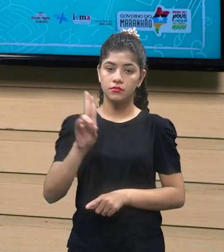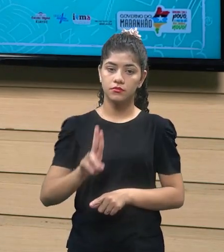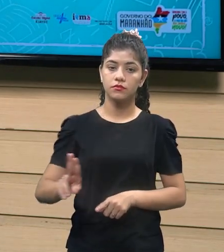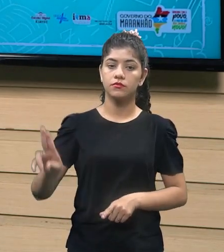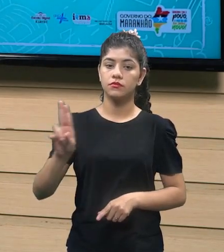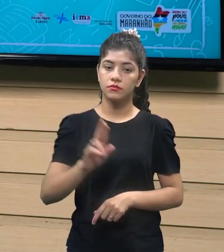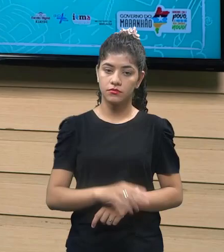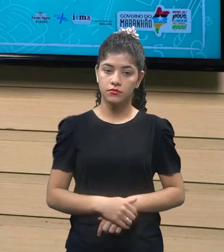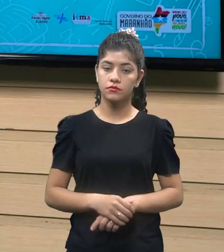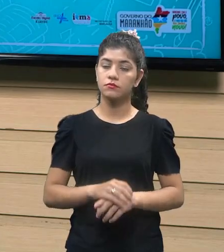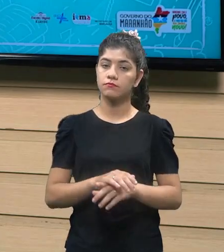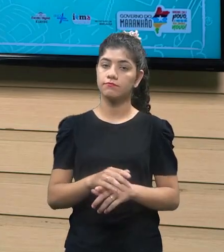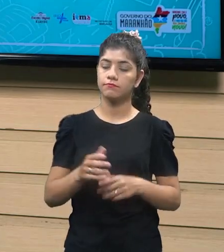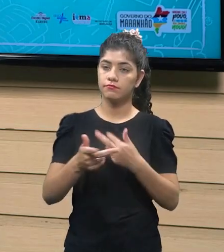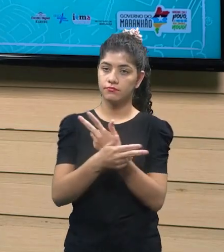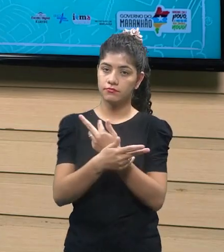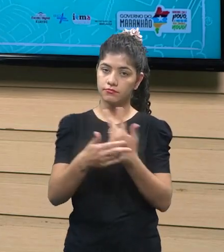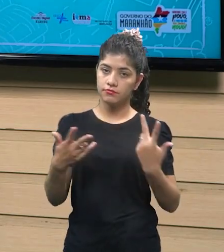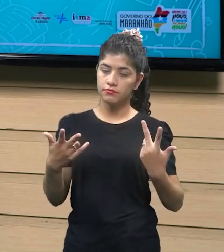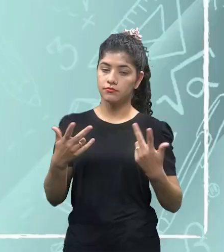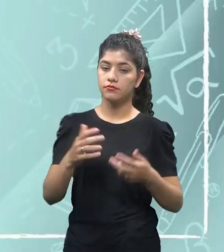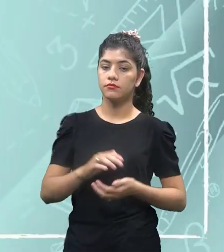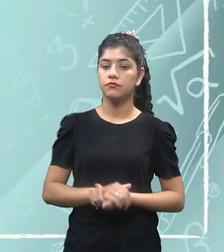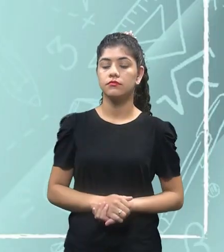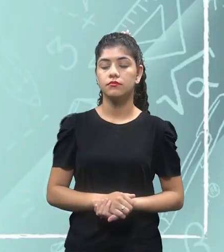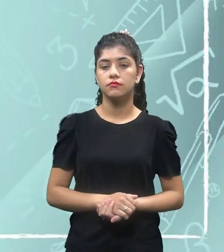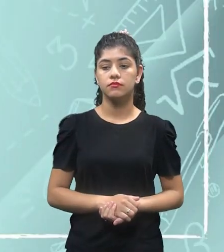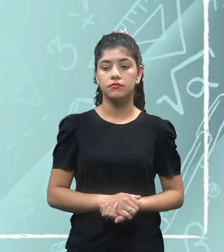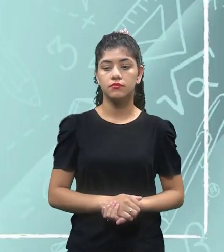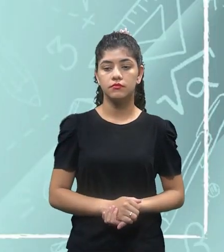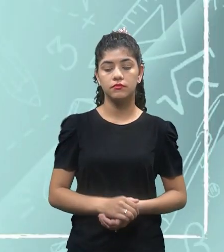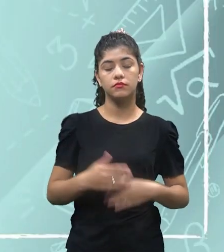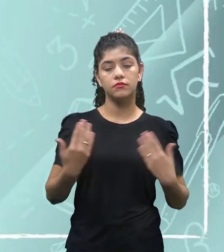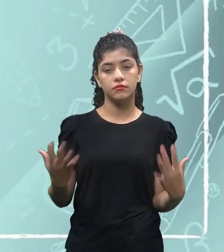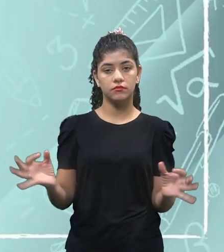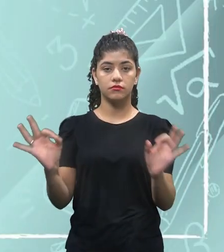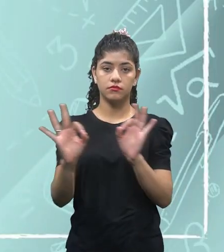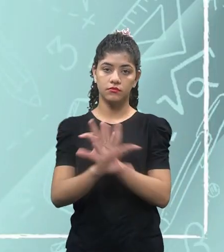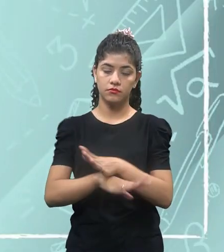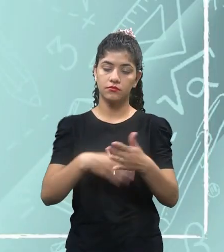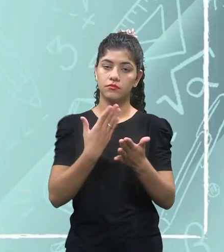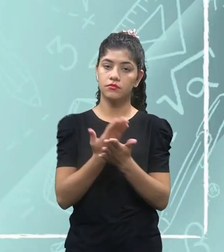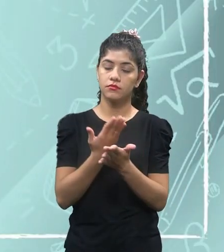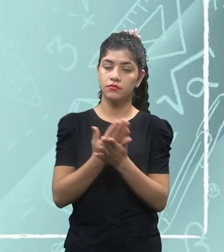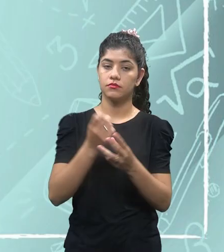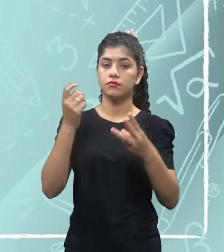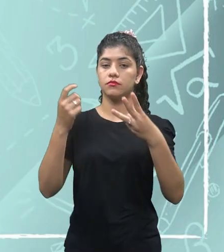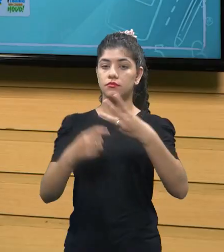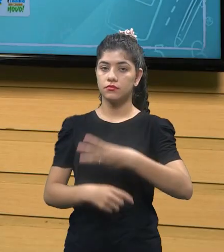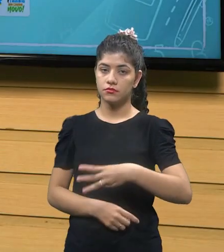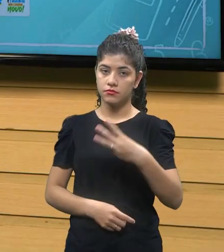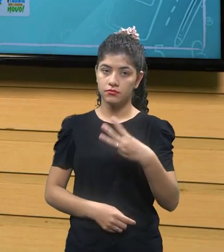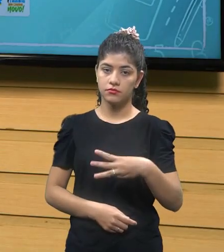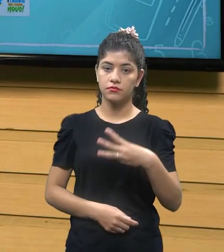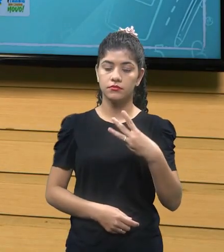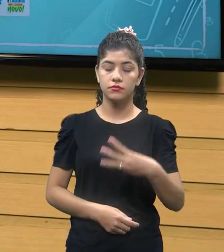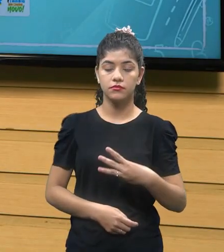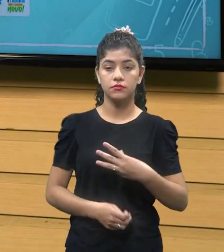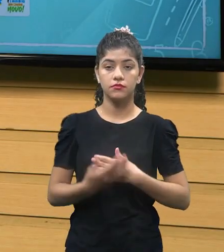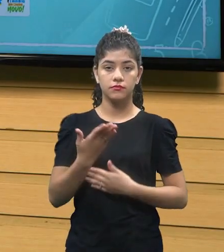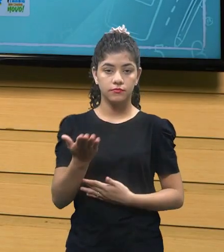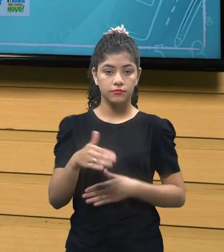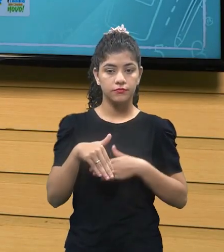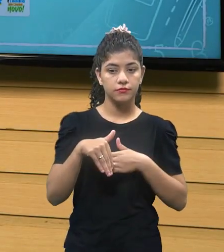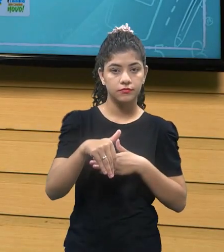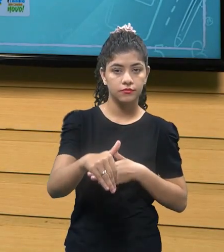aplicação maior, uma variação maior. Aqui a gente encerra a nossa aula 3. Tá? Você continua